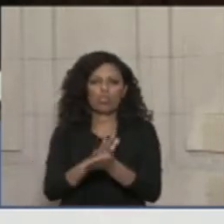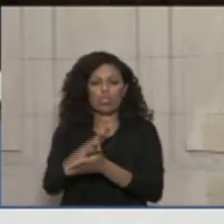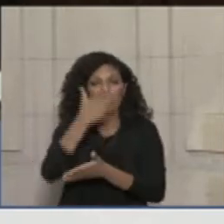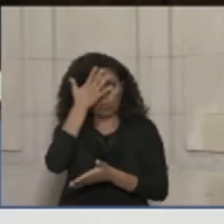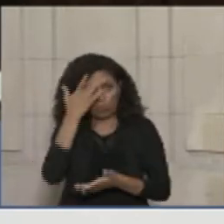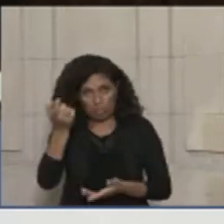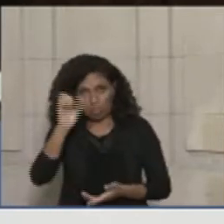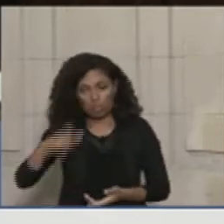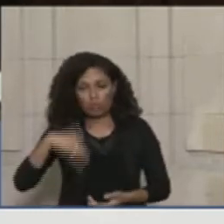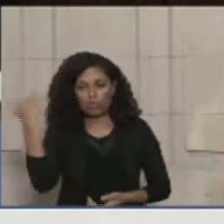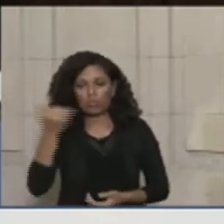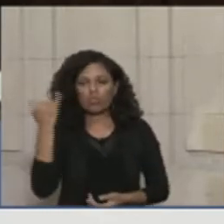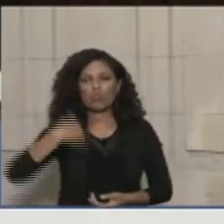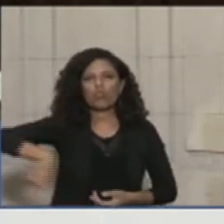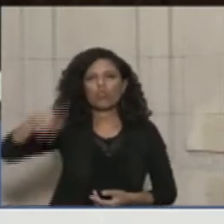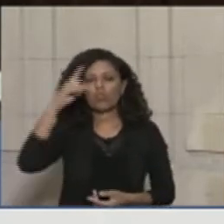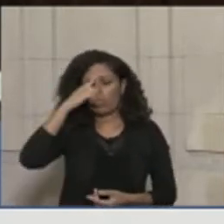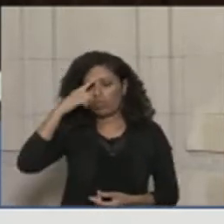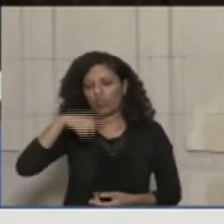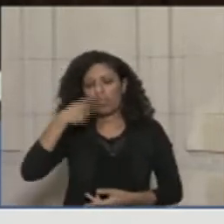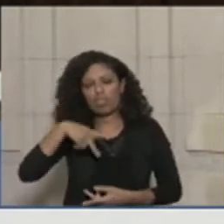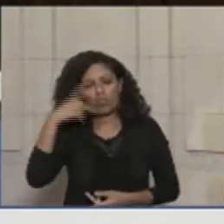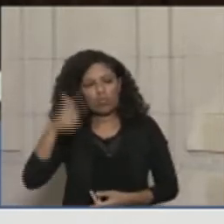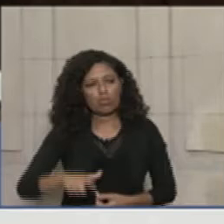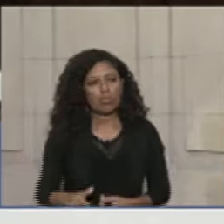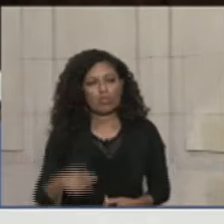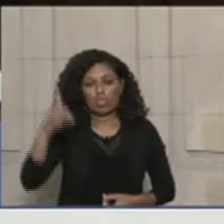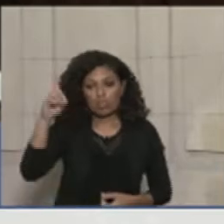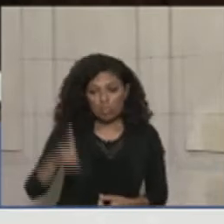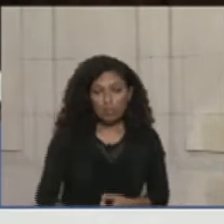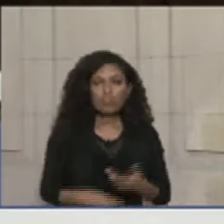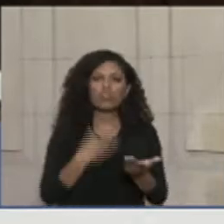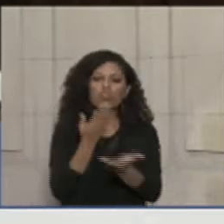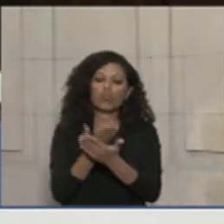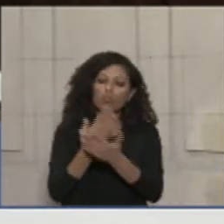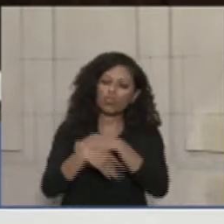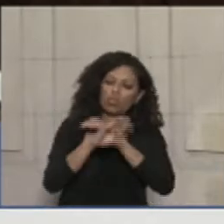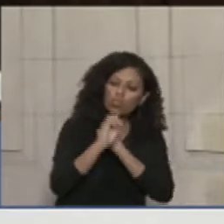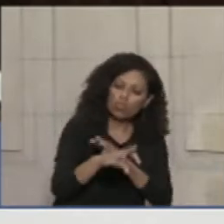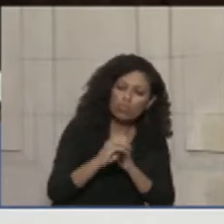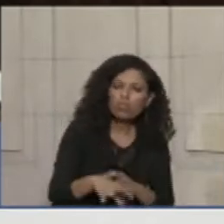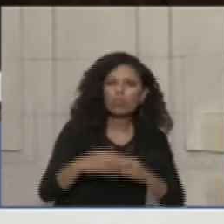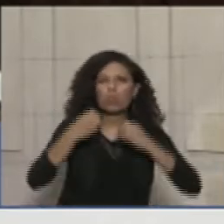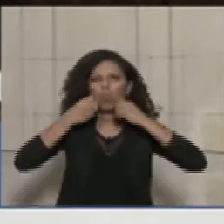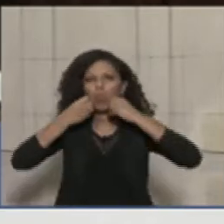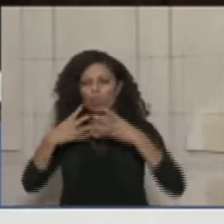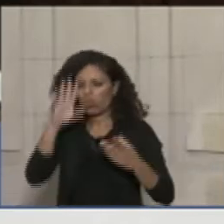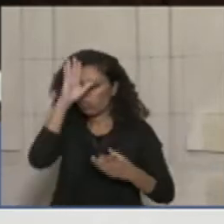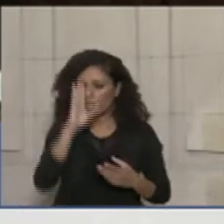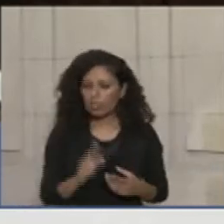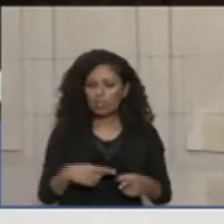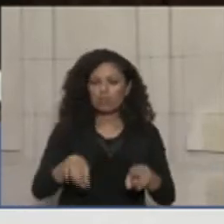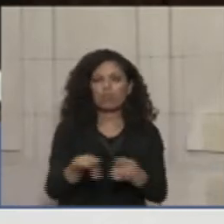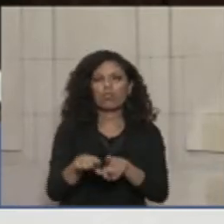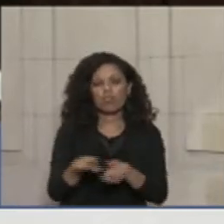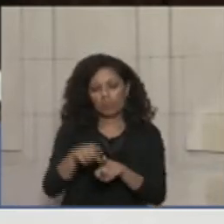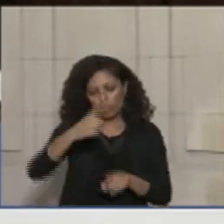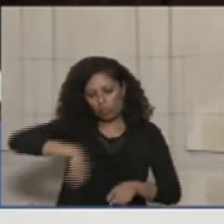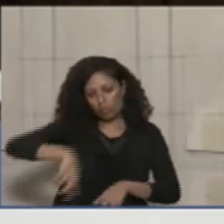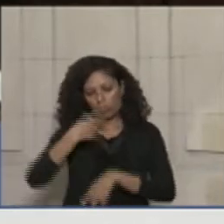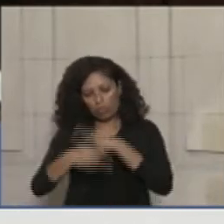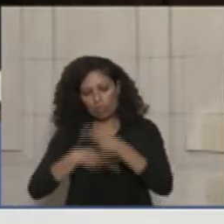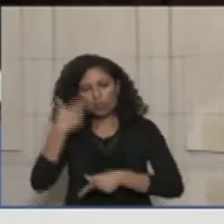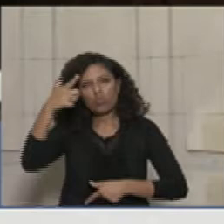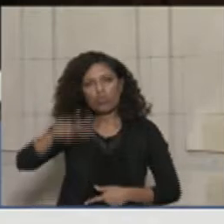de amanhã a gente reafirme a defesa de uma educação pública de qualidade. É necessário que a gente